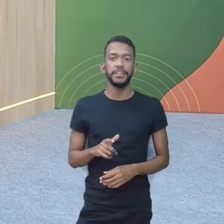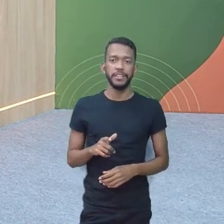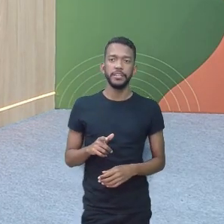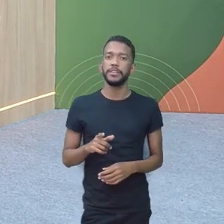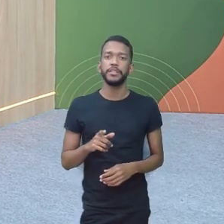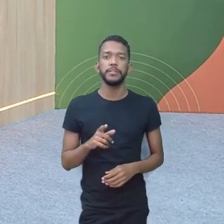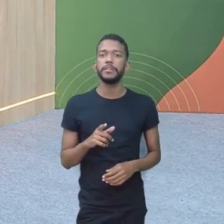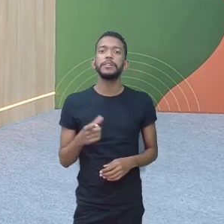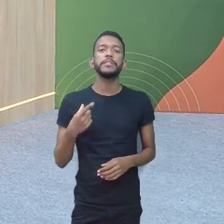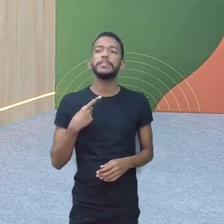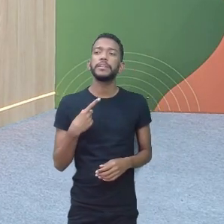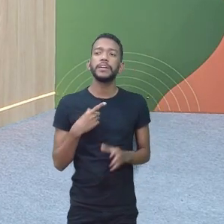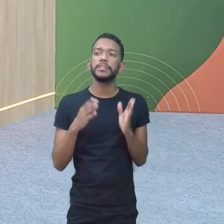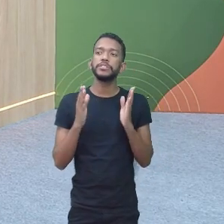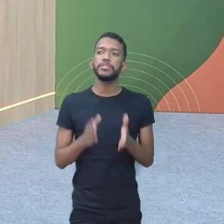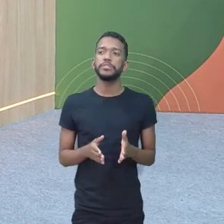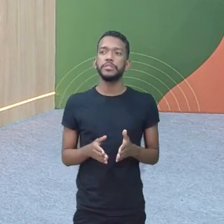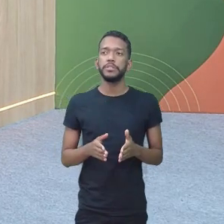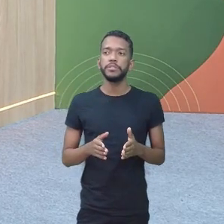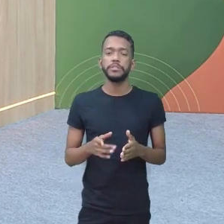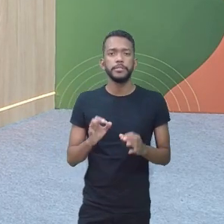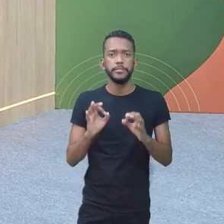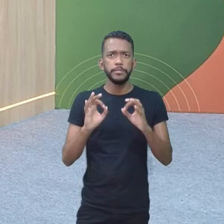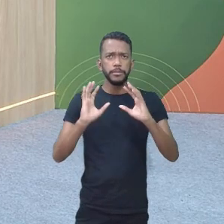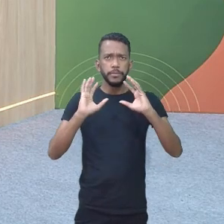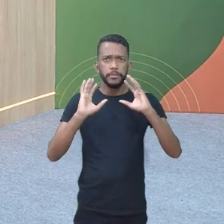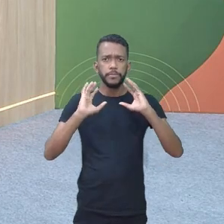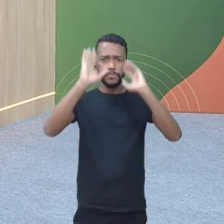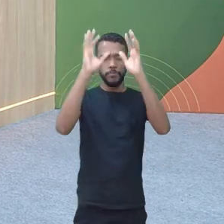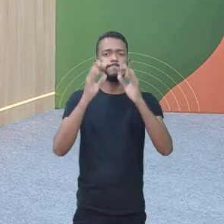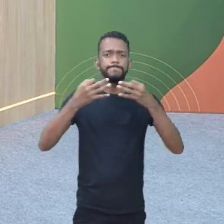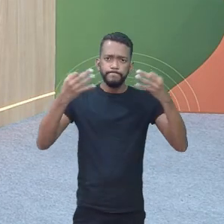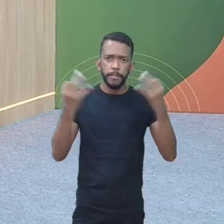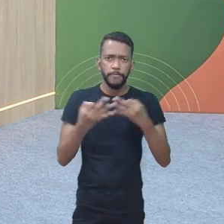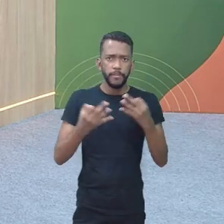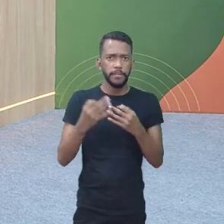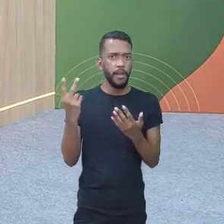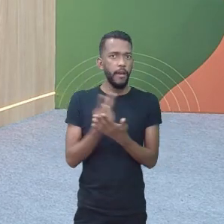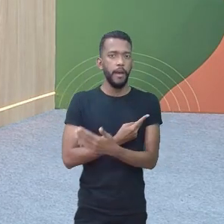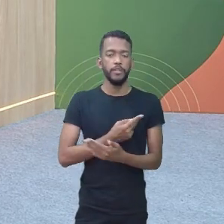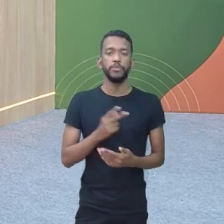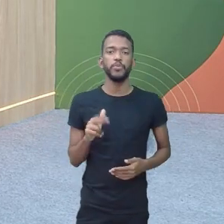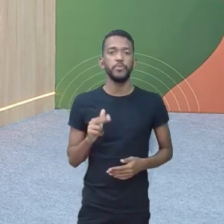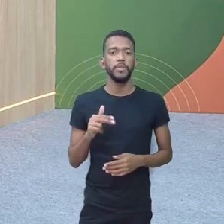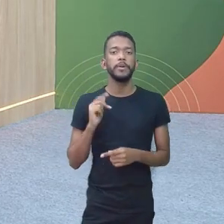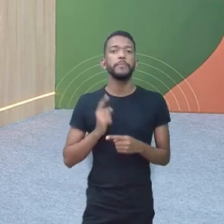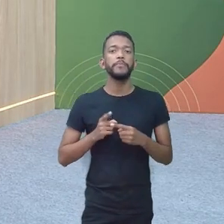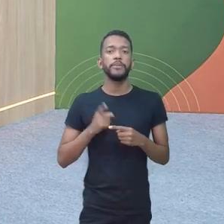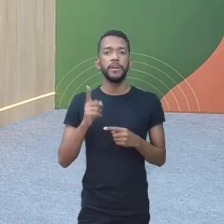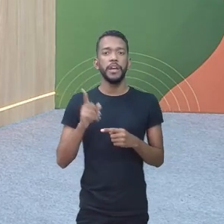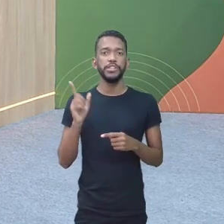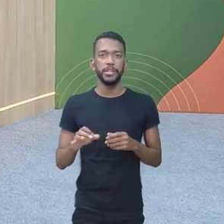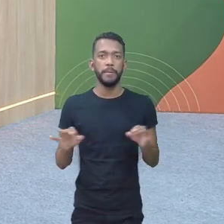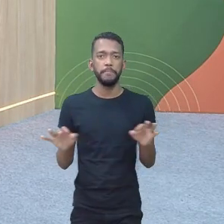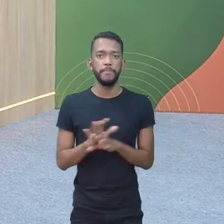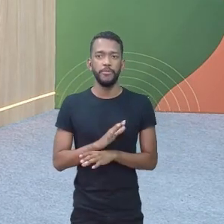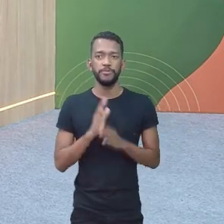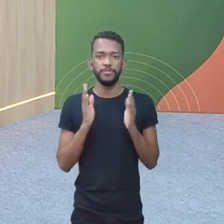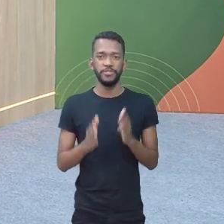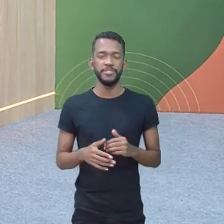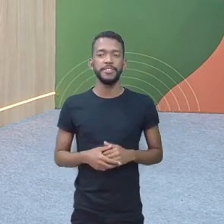eles têm uma precisão imensa, né? Eles nunca erram. porque eles são programados para